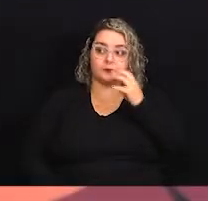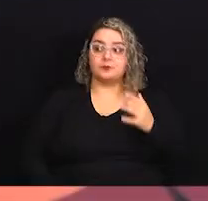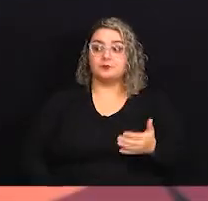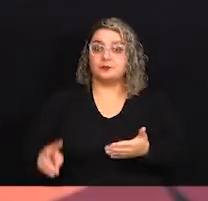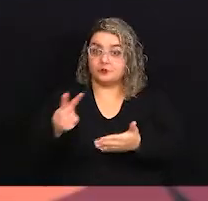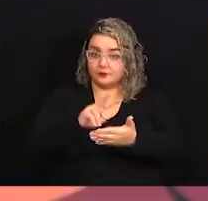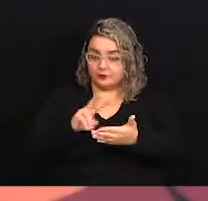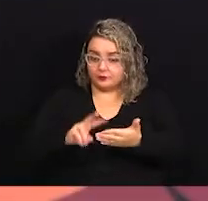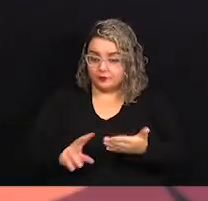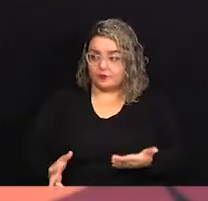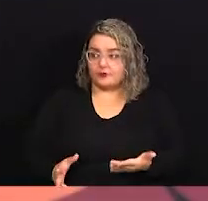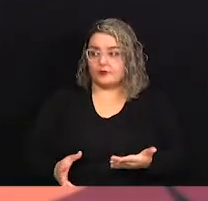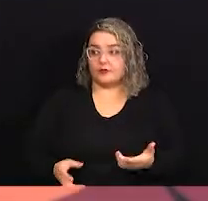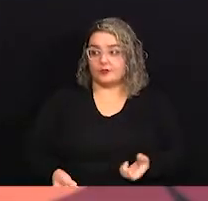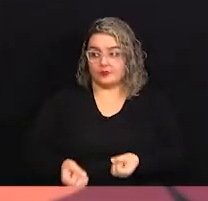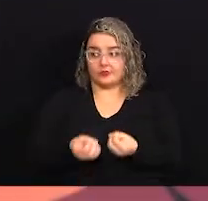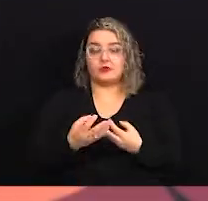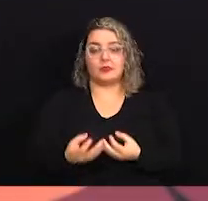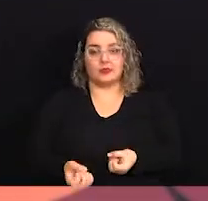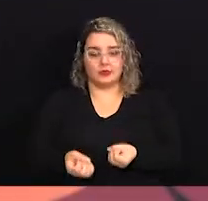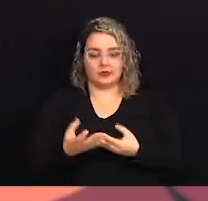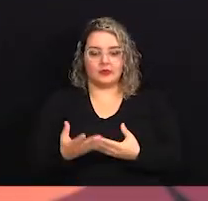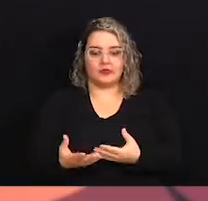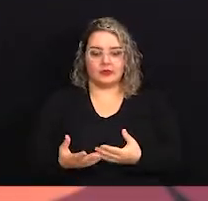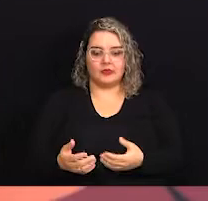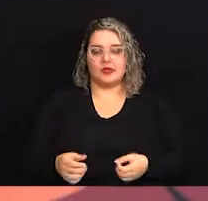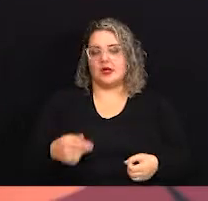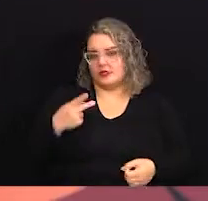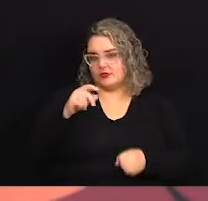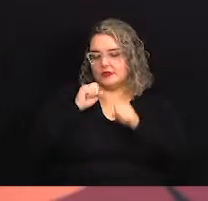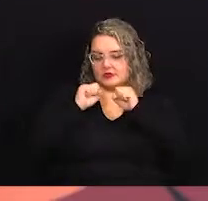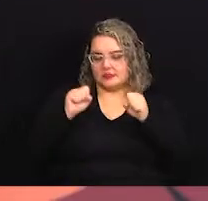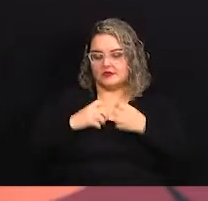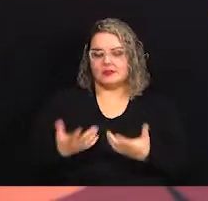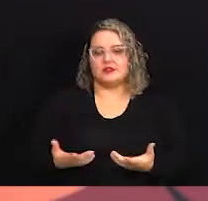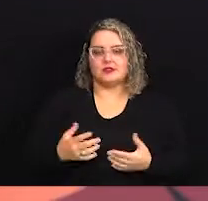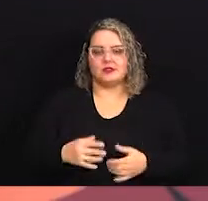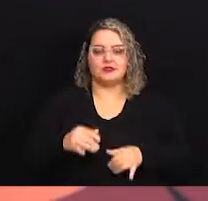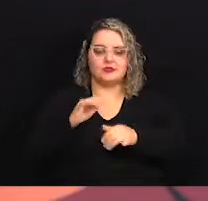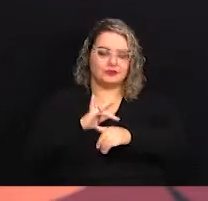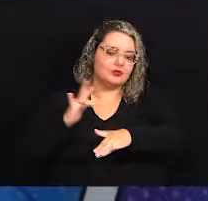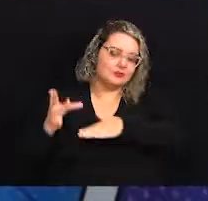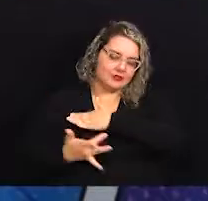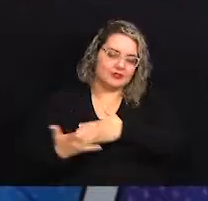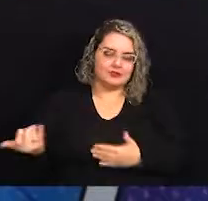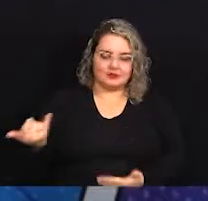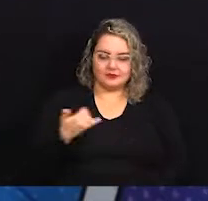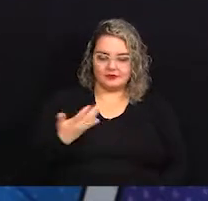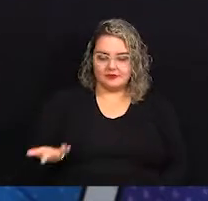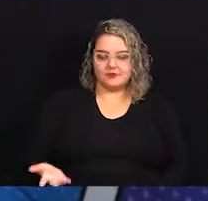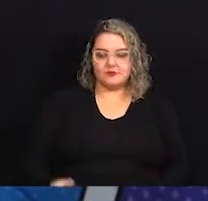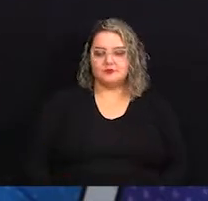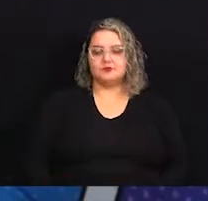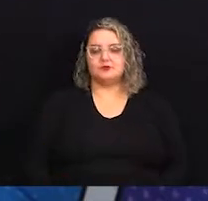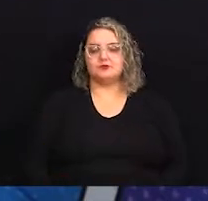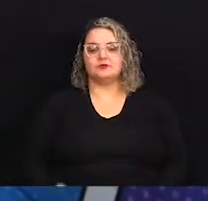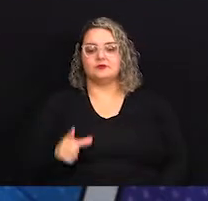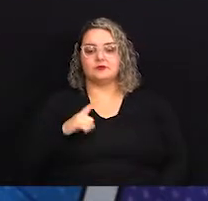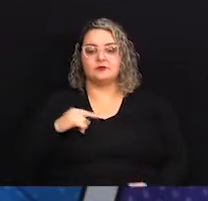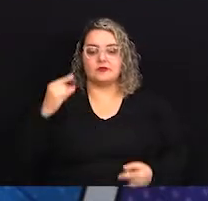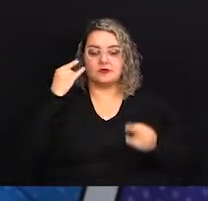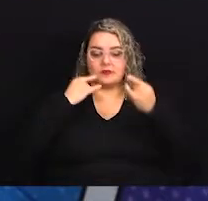uma lida, né, nas informações que a sua assessoria de imprensa passou pra gente, né, e ali você